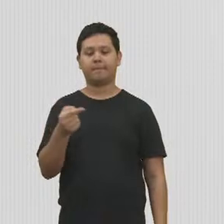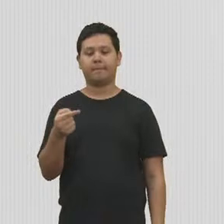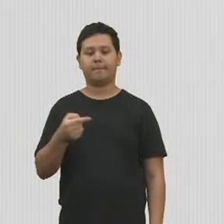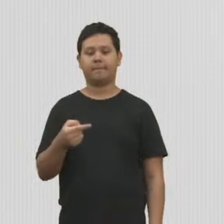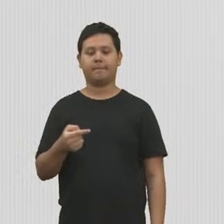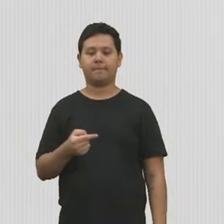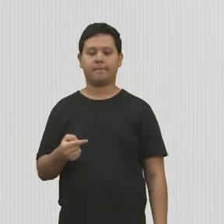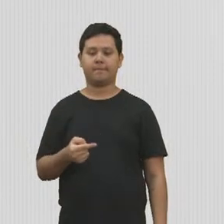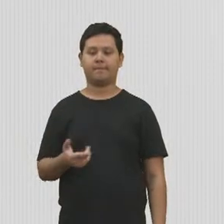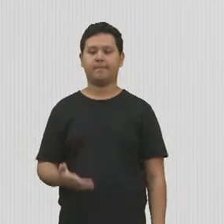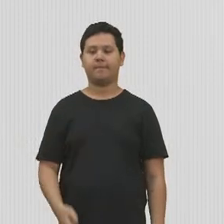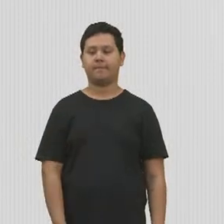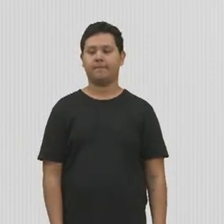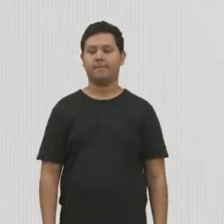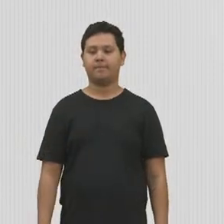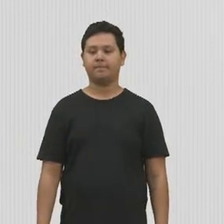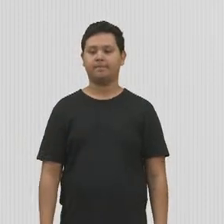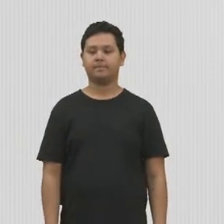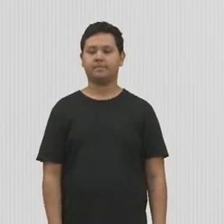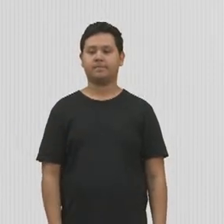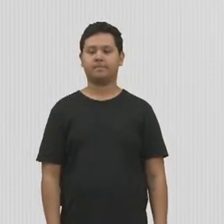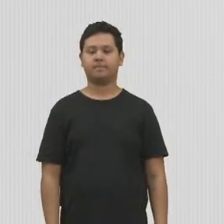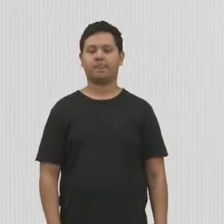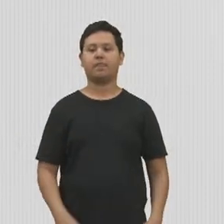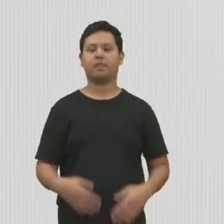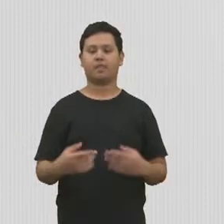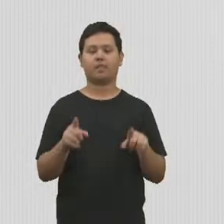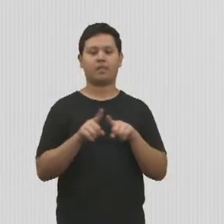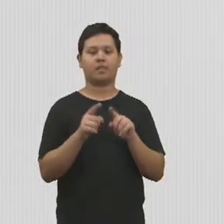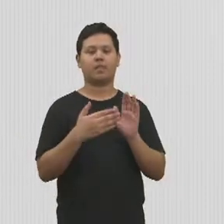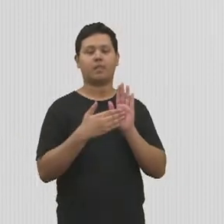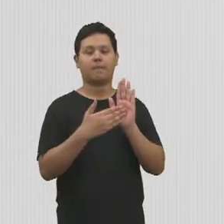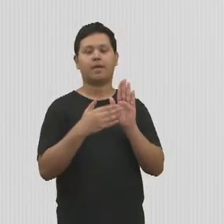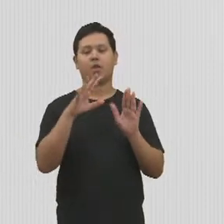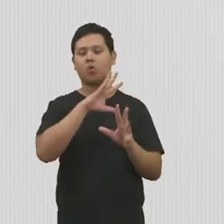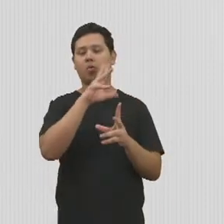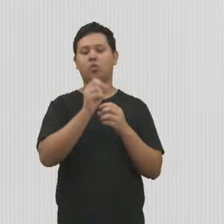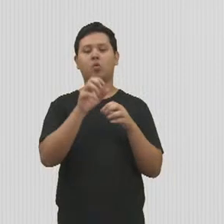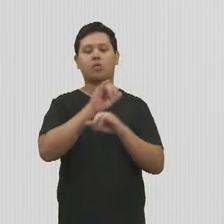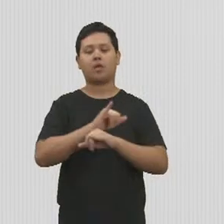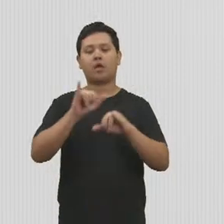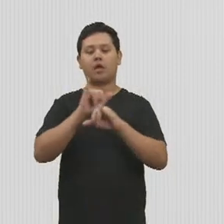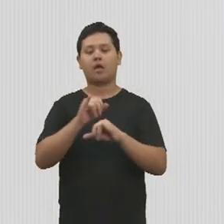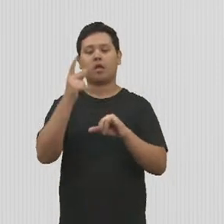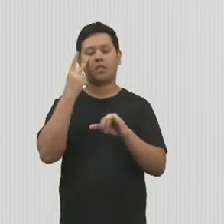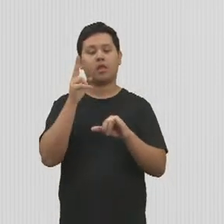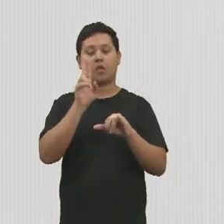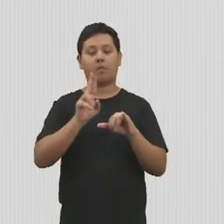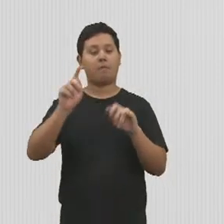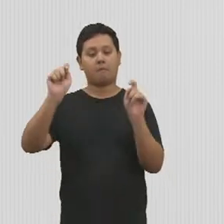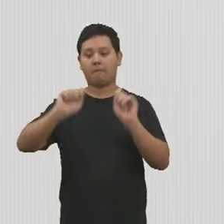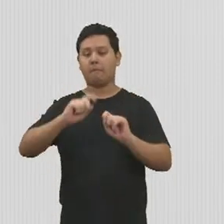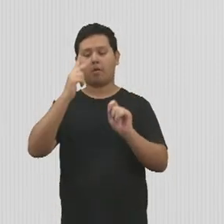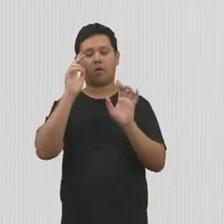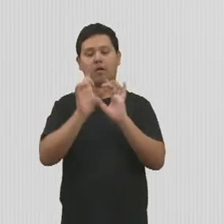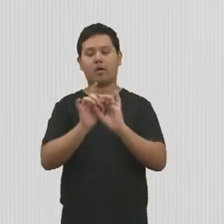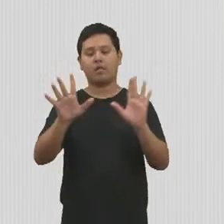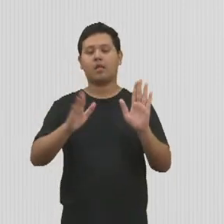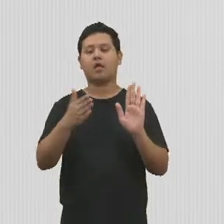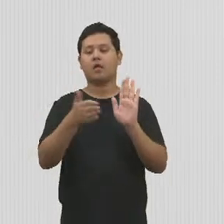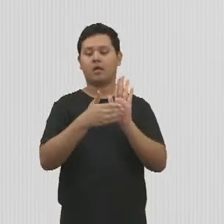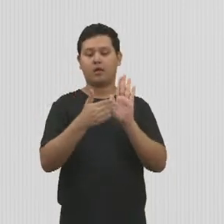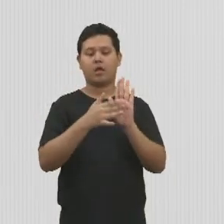Pode passar. E, além disso, todas as informações aqui prestadas estão no boletim oficial,